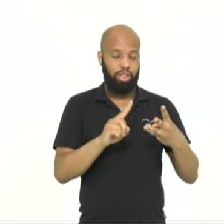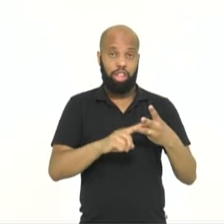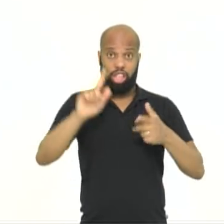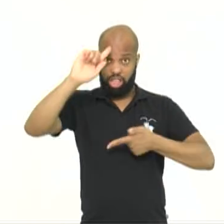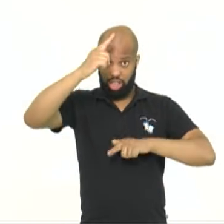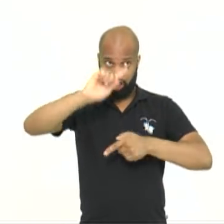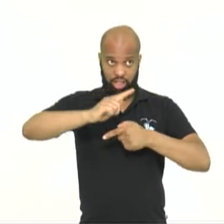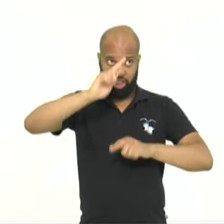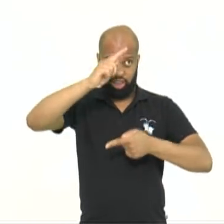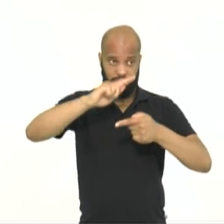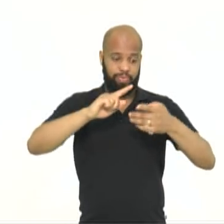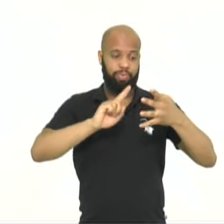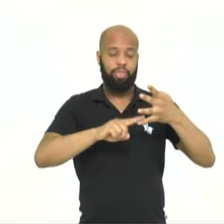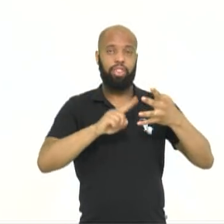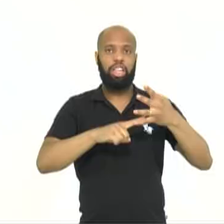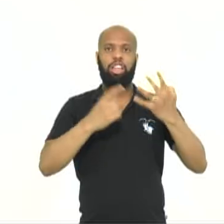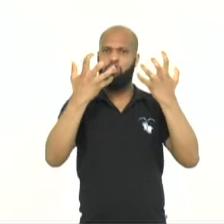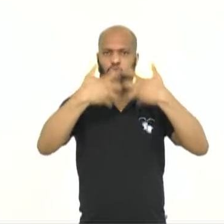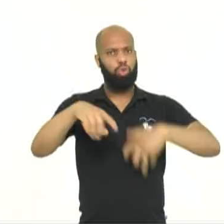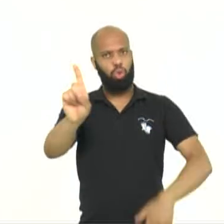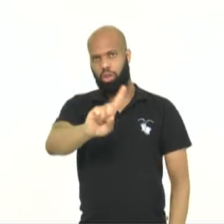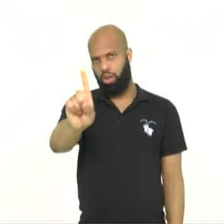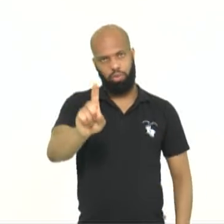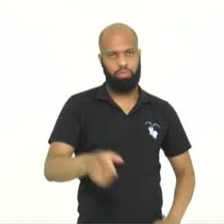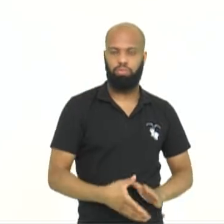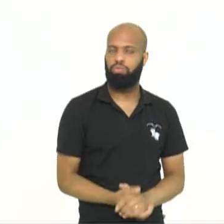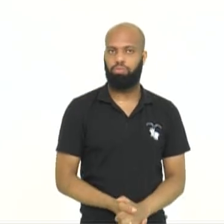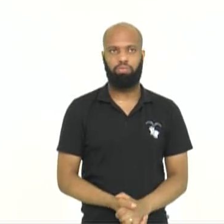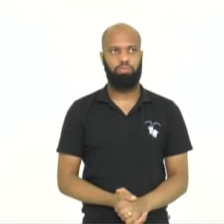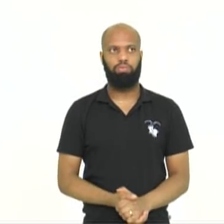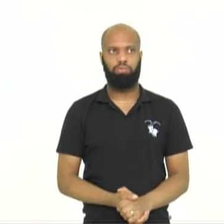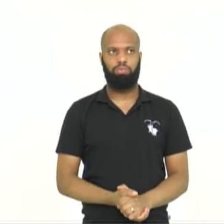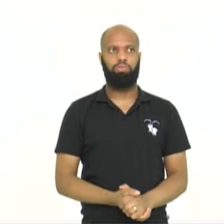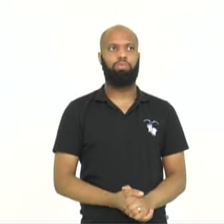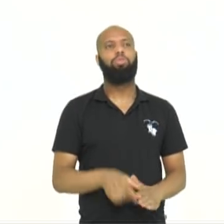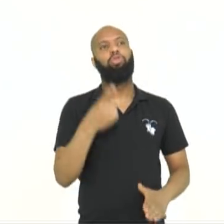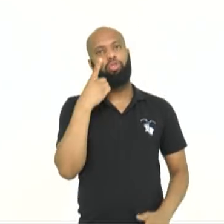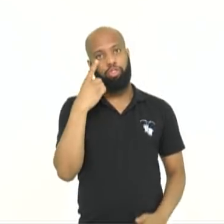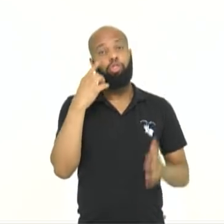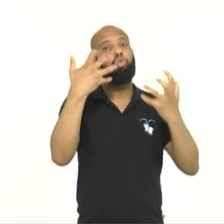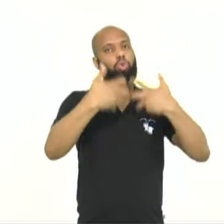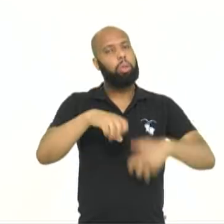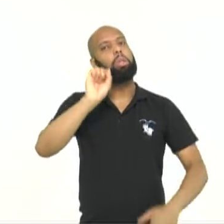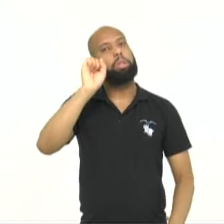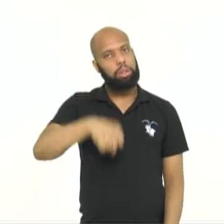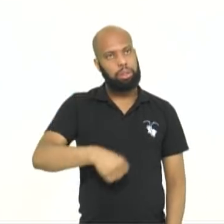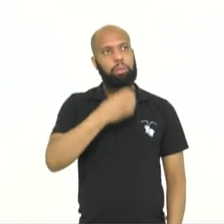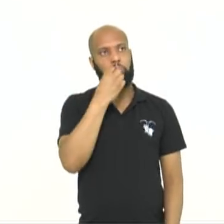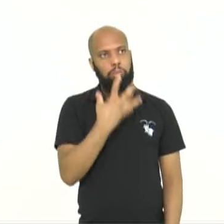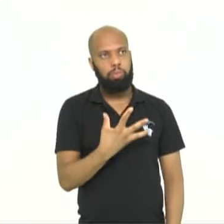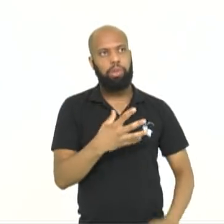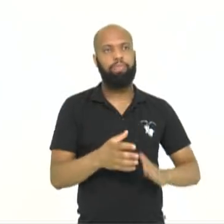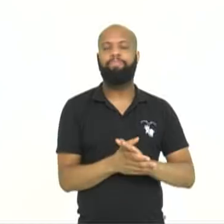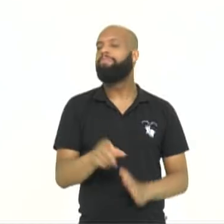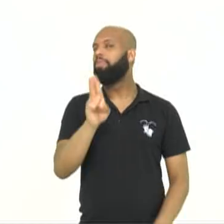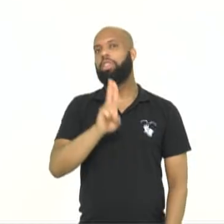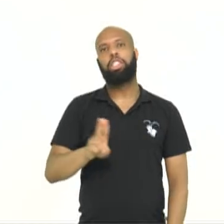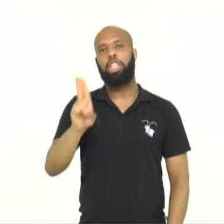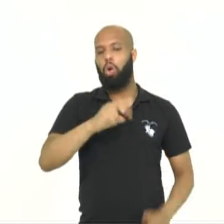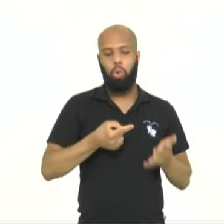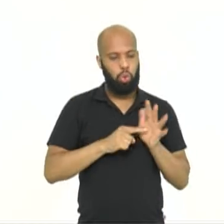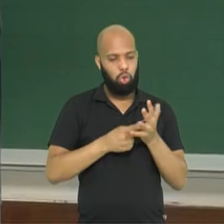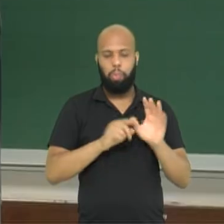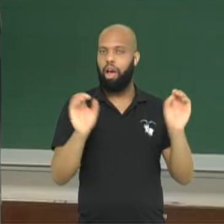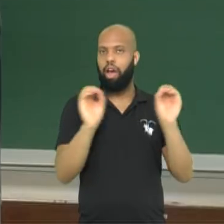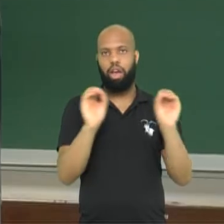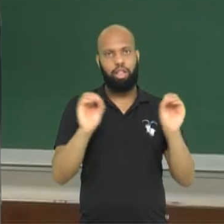da gravidade, perdão. E ainda a letra D, o sistema não funcionou. Nós vimos que ele funcionou, muito bem. Não foram utilizadas máquinas a